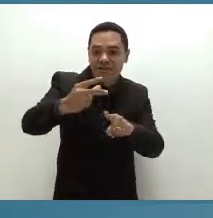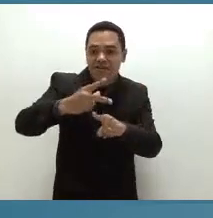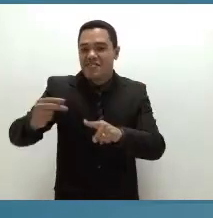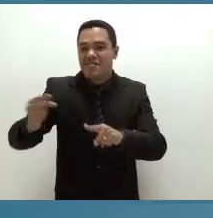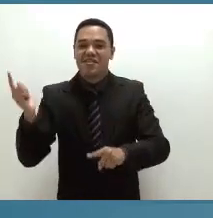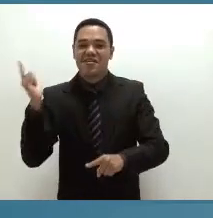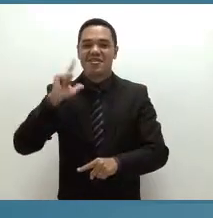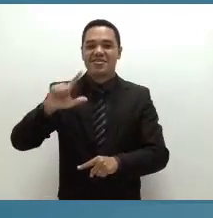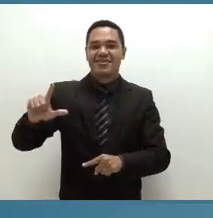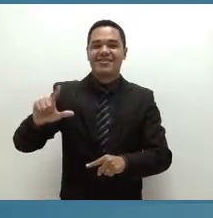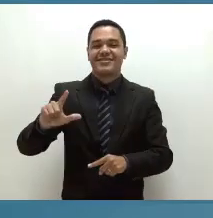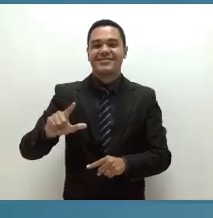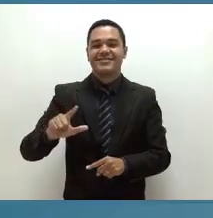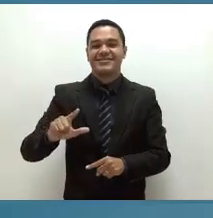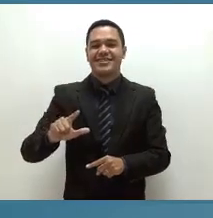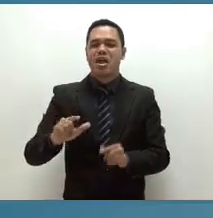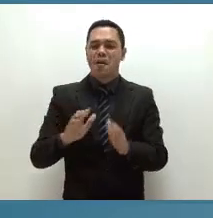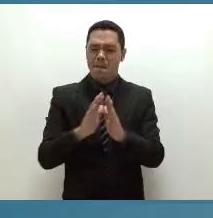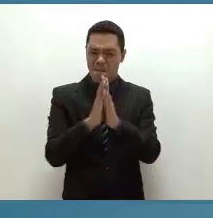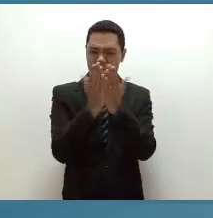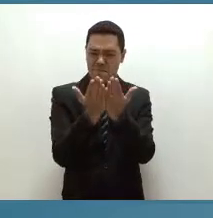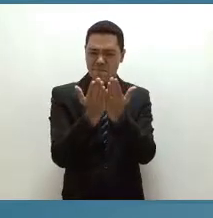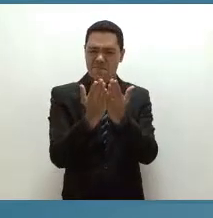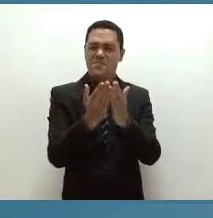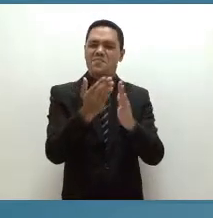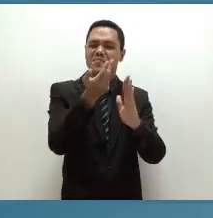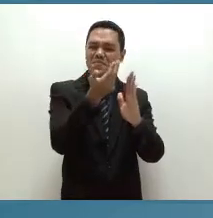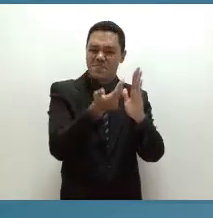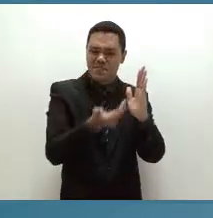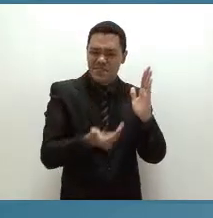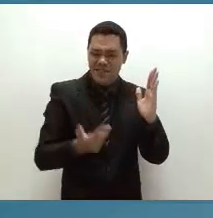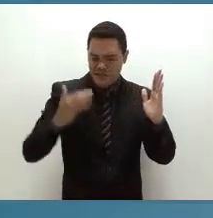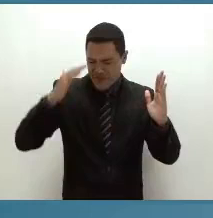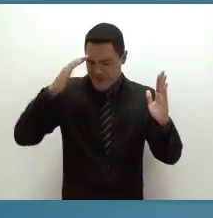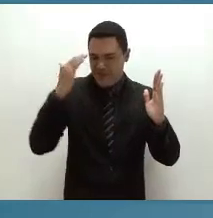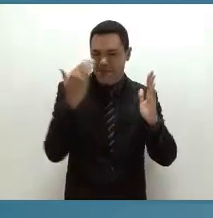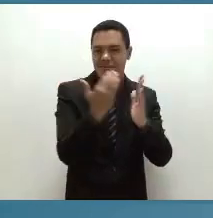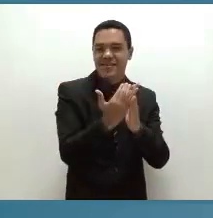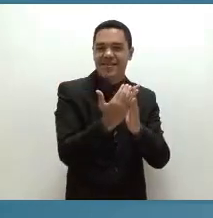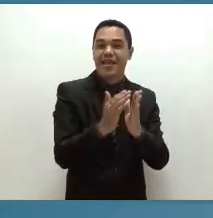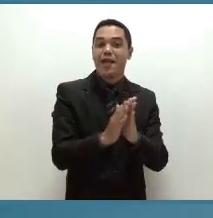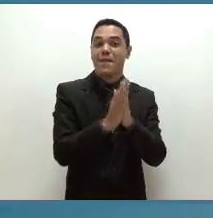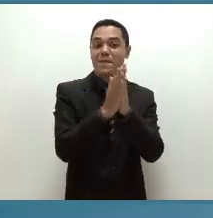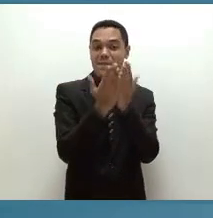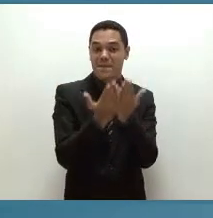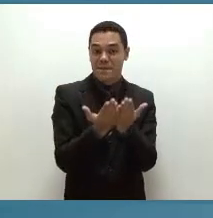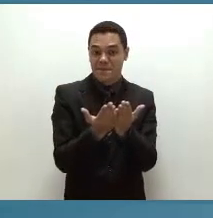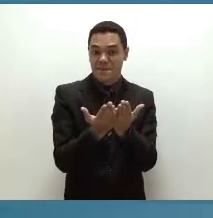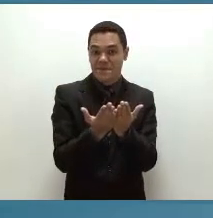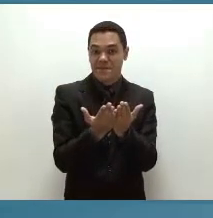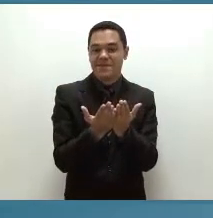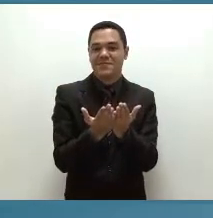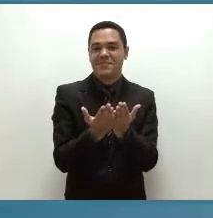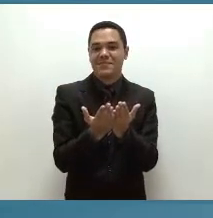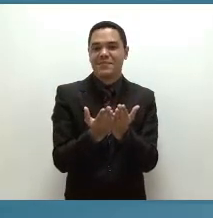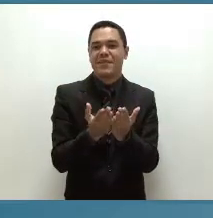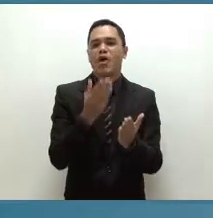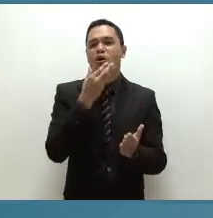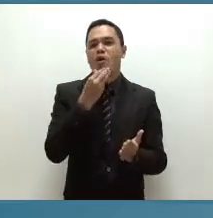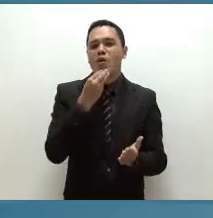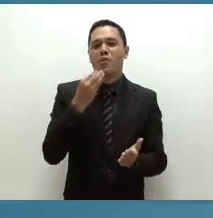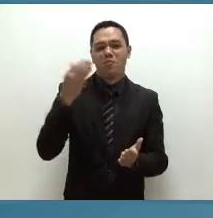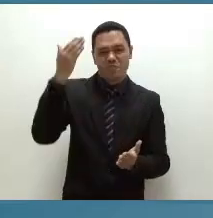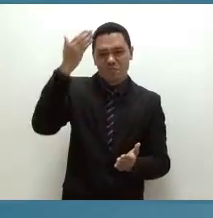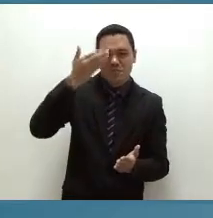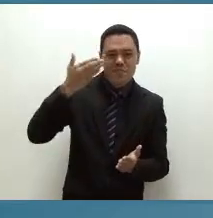e ensinamentos bíblicos. Na carta do apóstolo Paulo, escrita aos